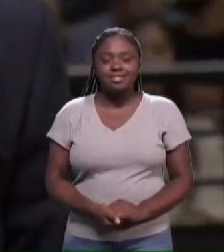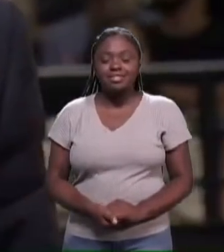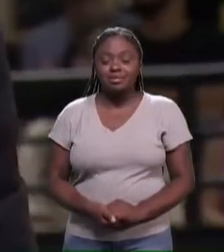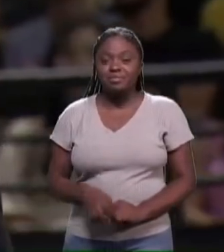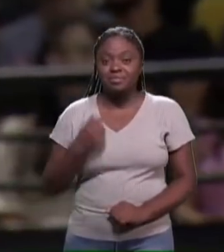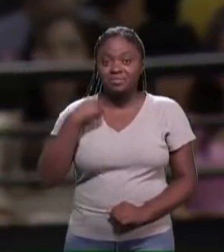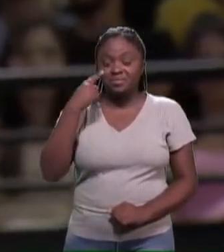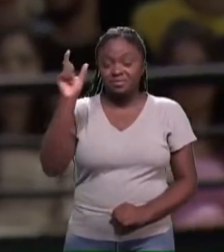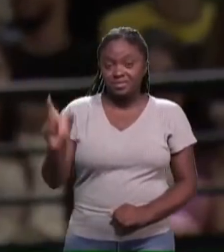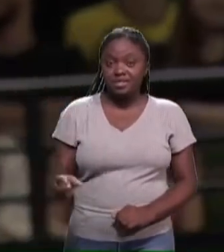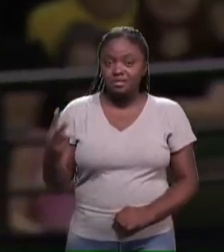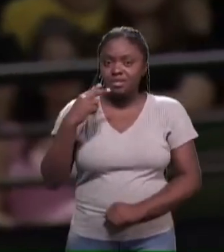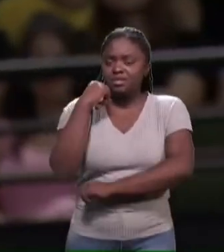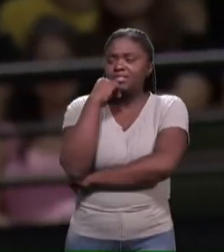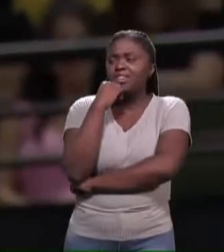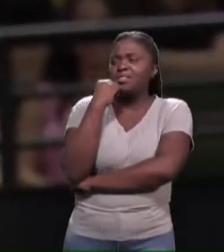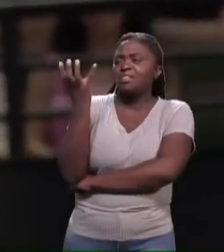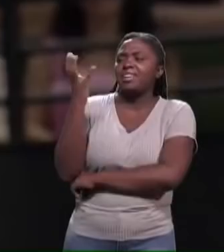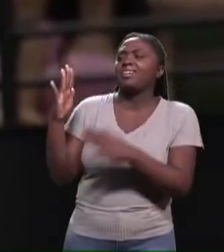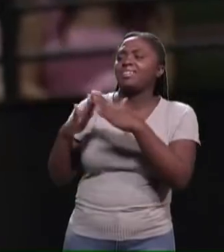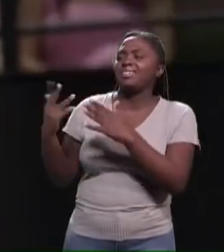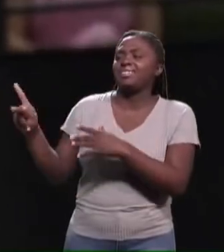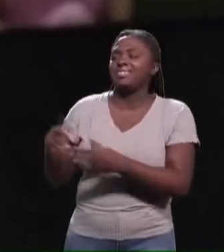Eu estou vendo gente me olhando, tipo assim, me dá a casa dele.